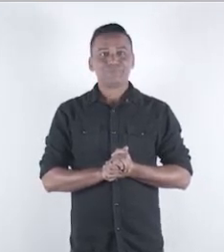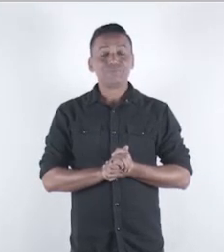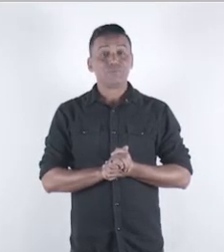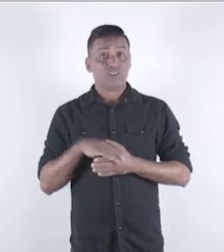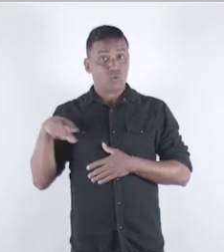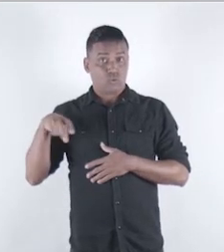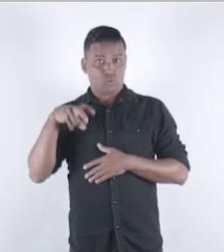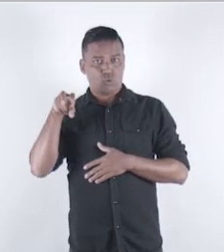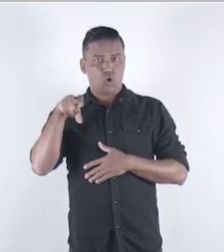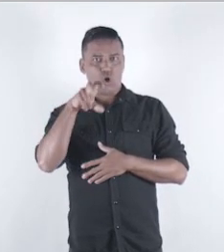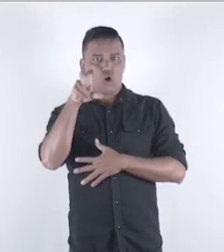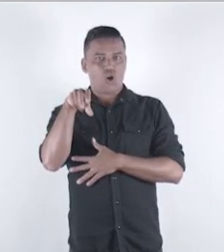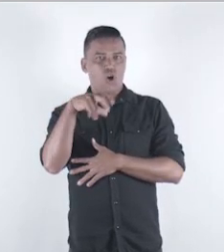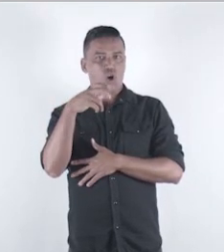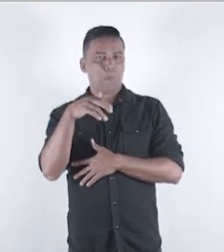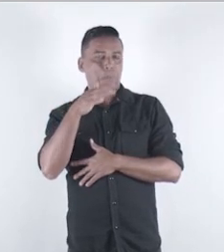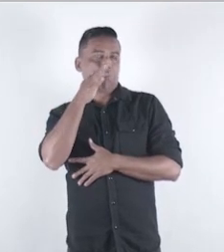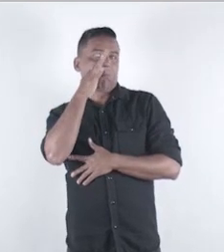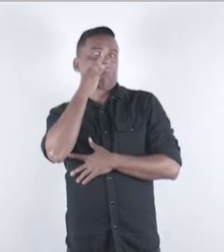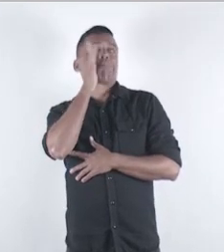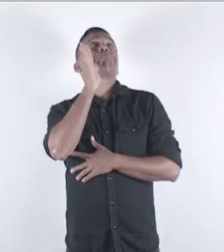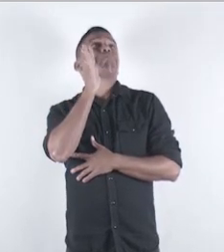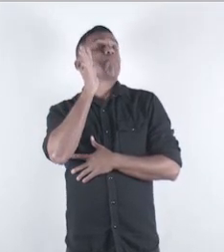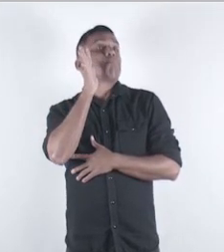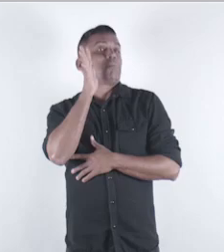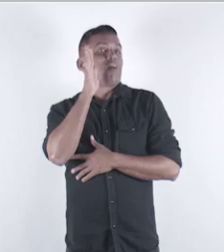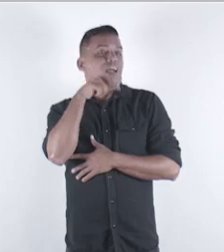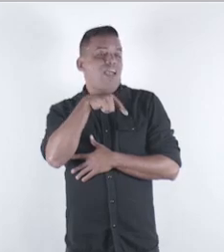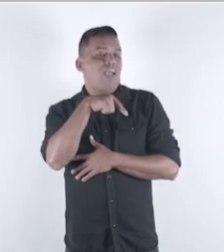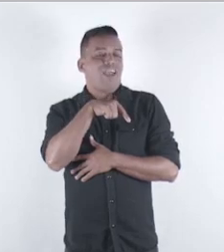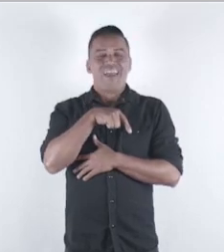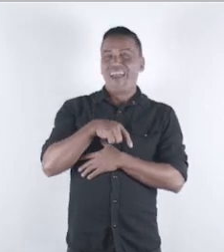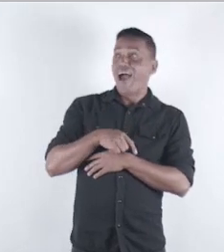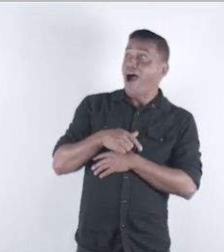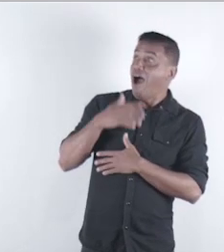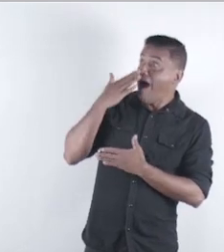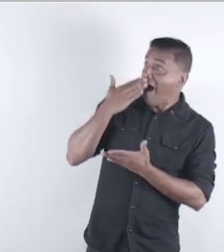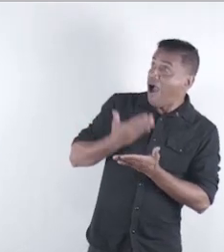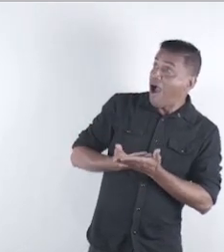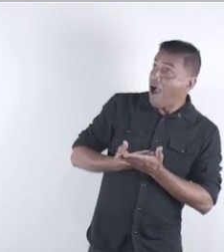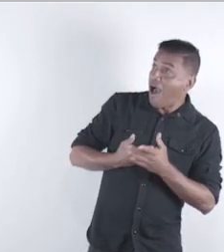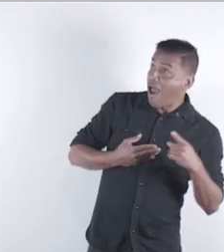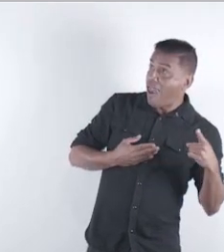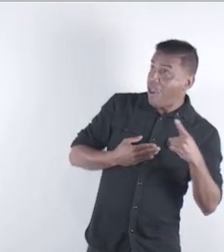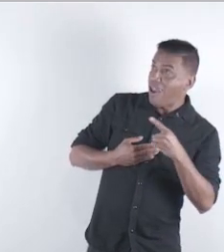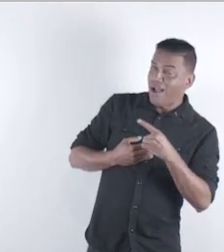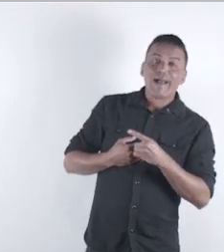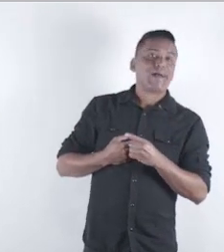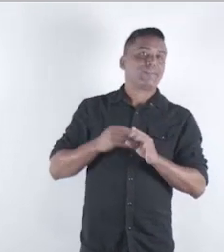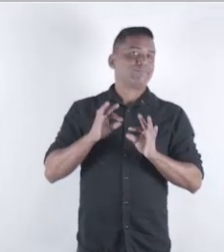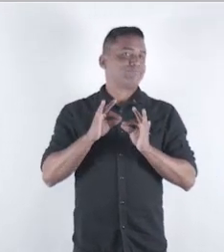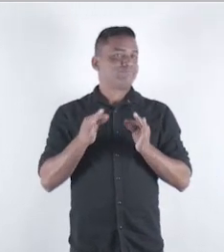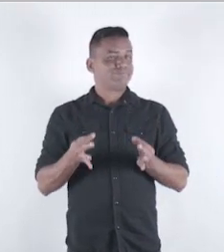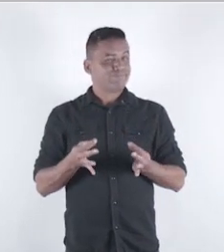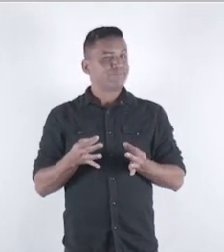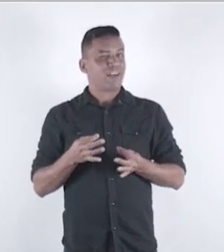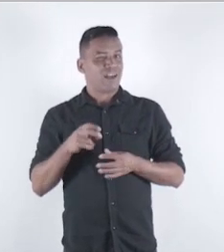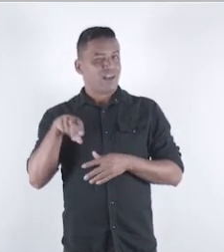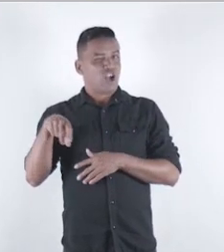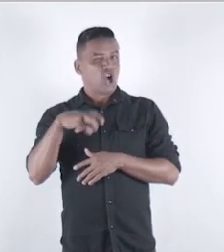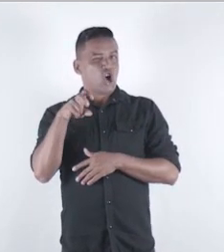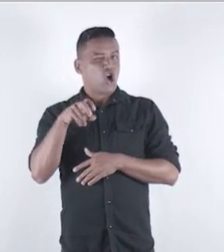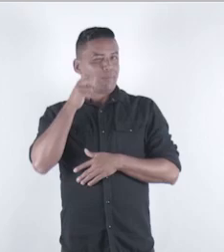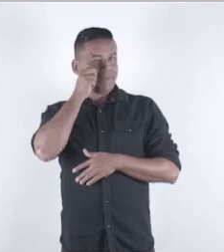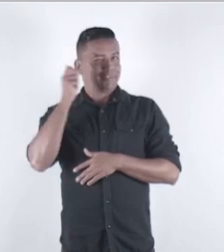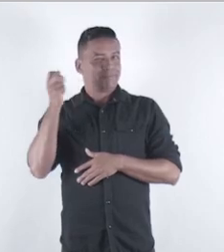A cobra, muito vaidosa por ter ganhado uma fã e vendo que a lagartinha era ingênua, resolveu pregar-lhe uma